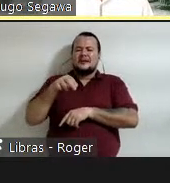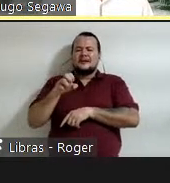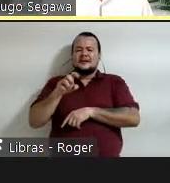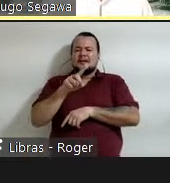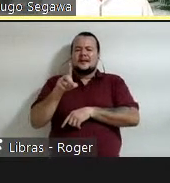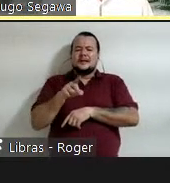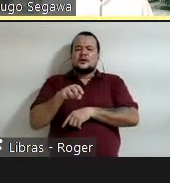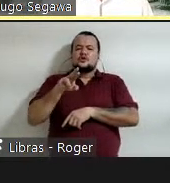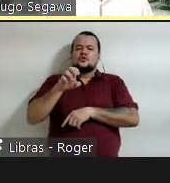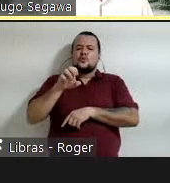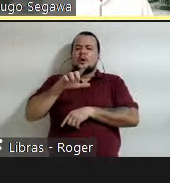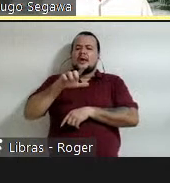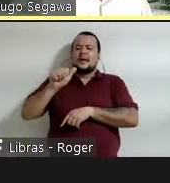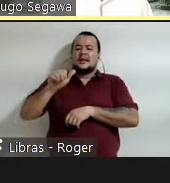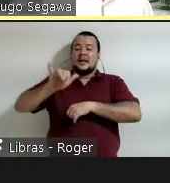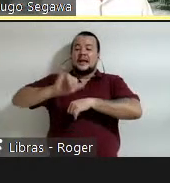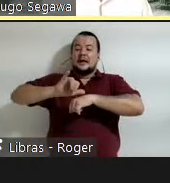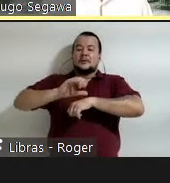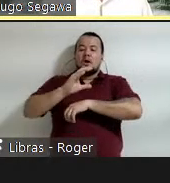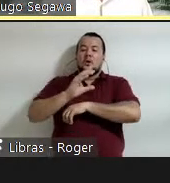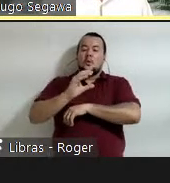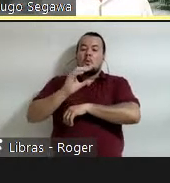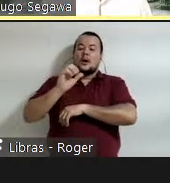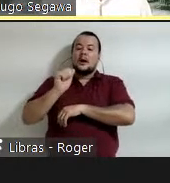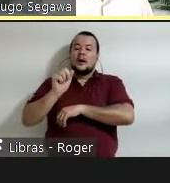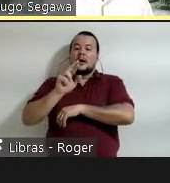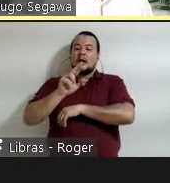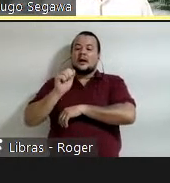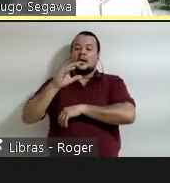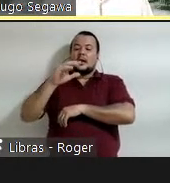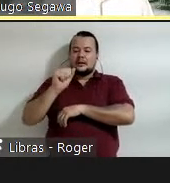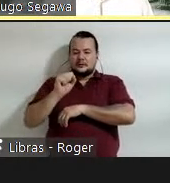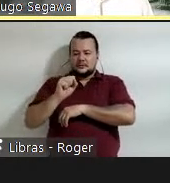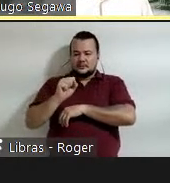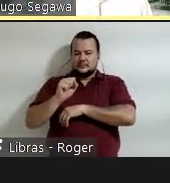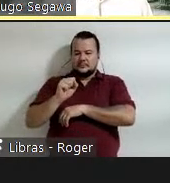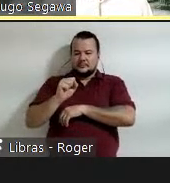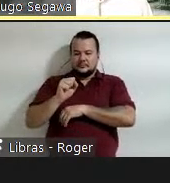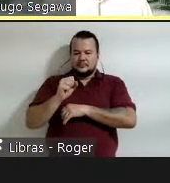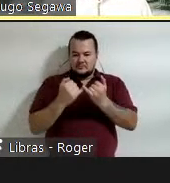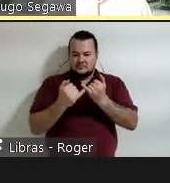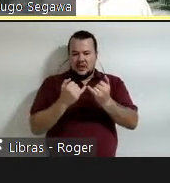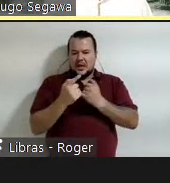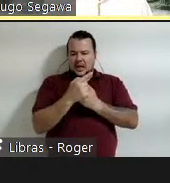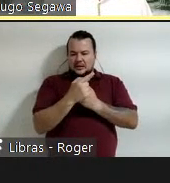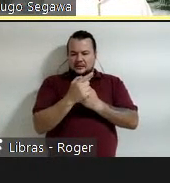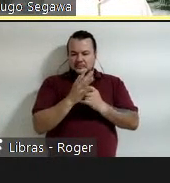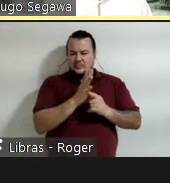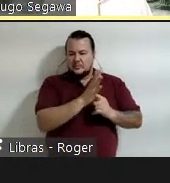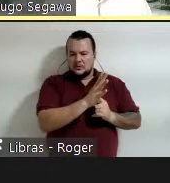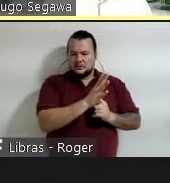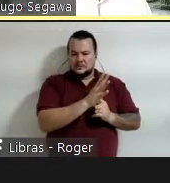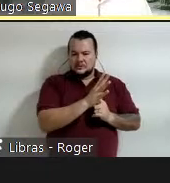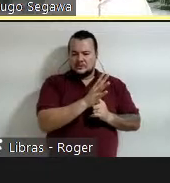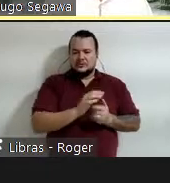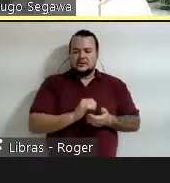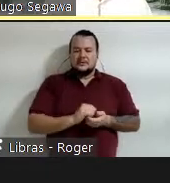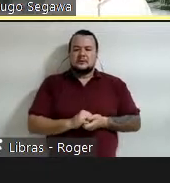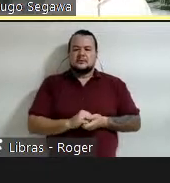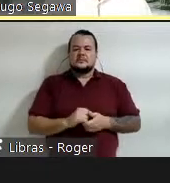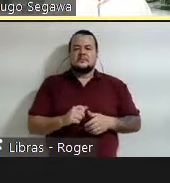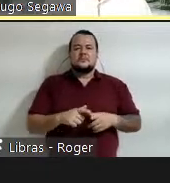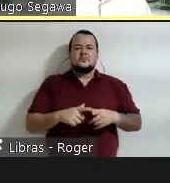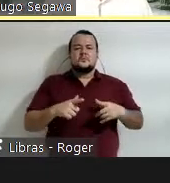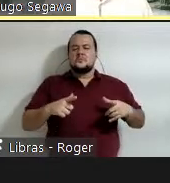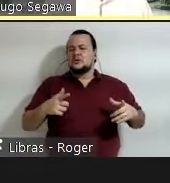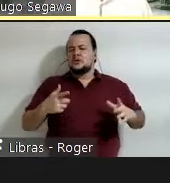próprio processo de modernização e reorganização do centro de Caracas, com um grande plano de remodelação